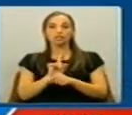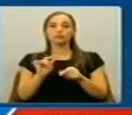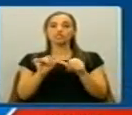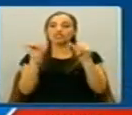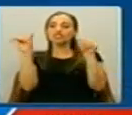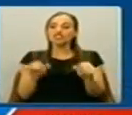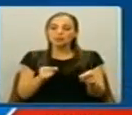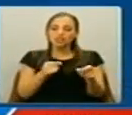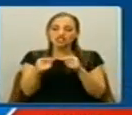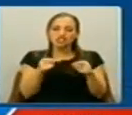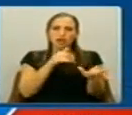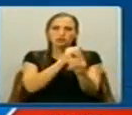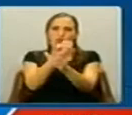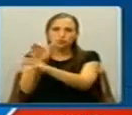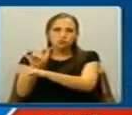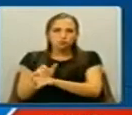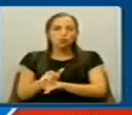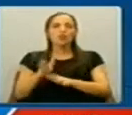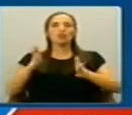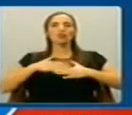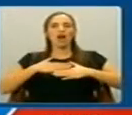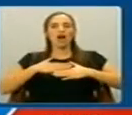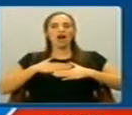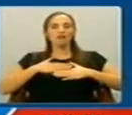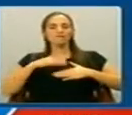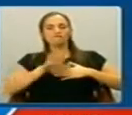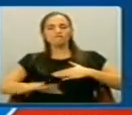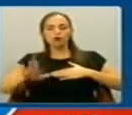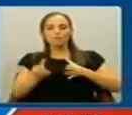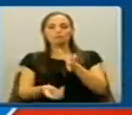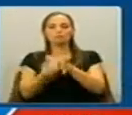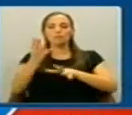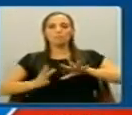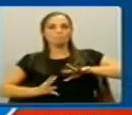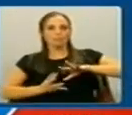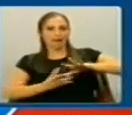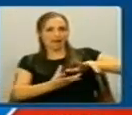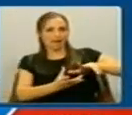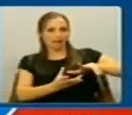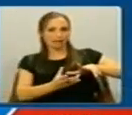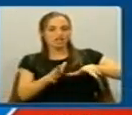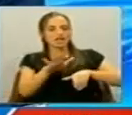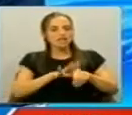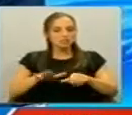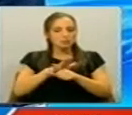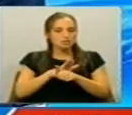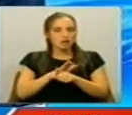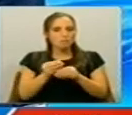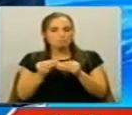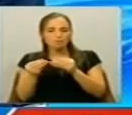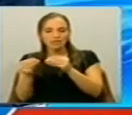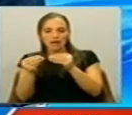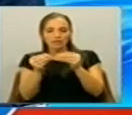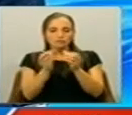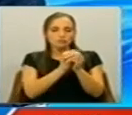estelares, nós conseguimos ter mecanismos de formação de planetas, de estabilidade para a formação de novos planetas. Isto quer dizer,